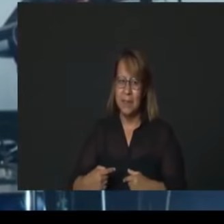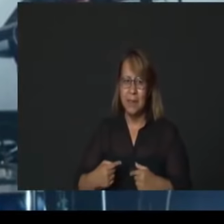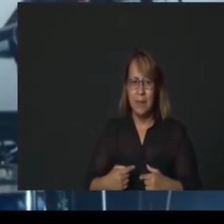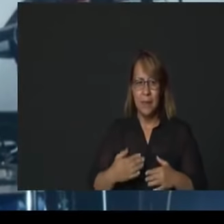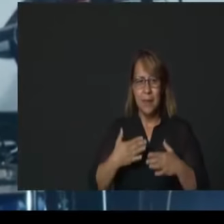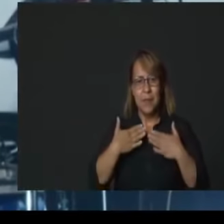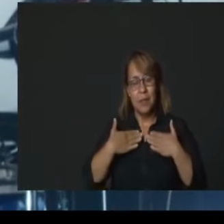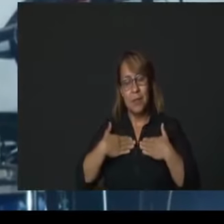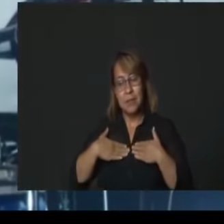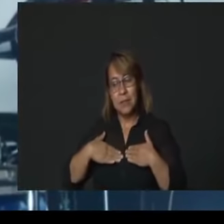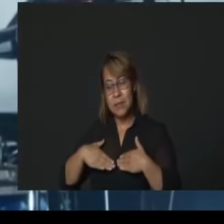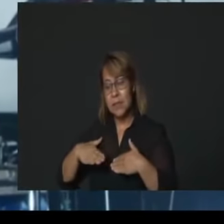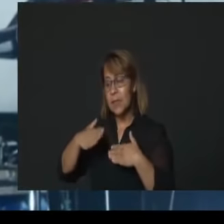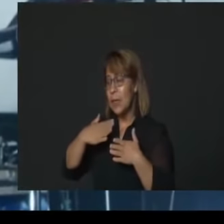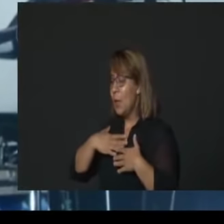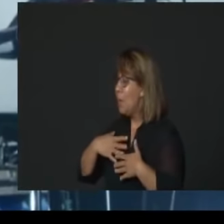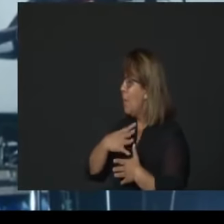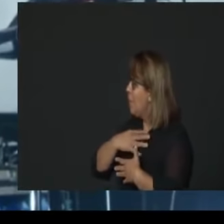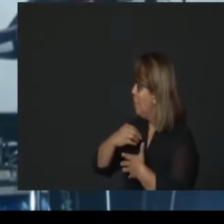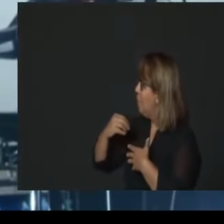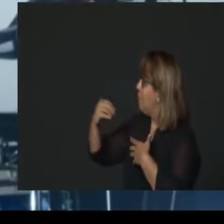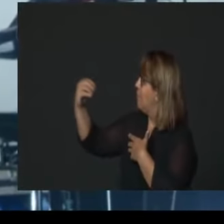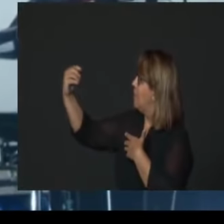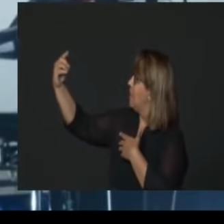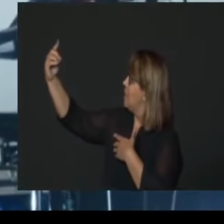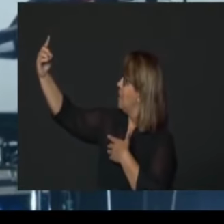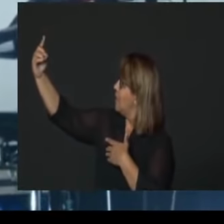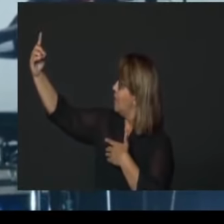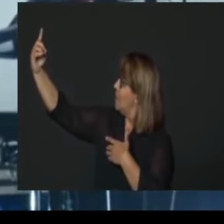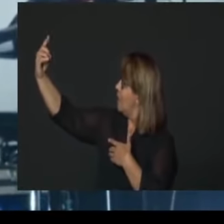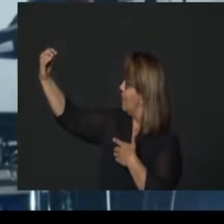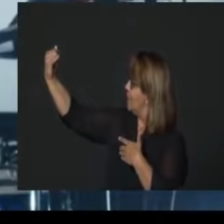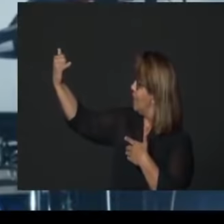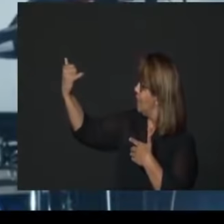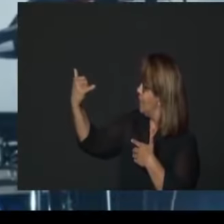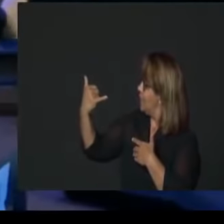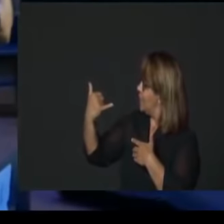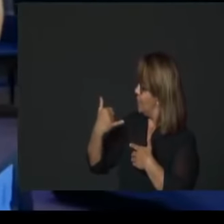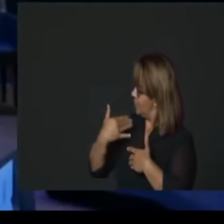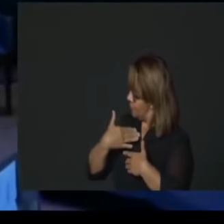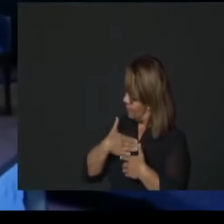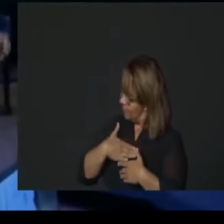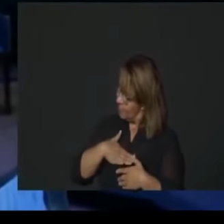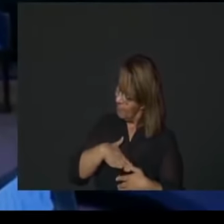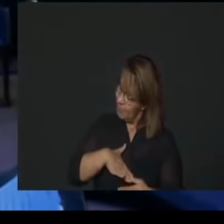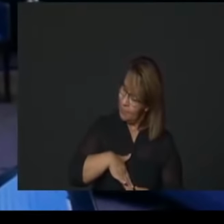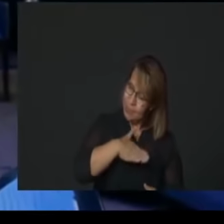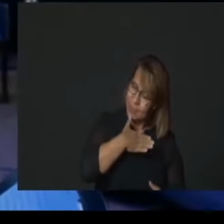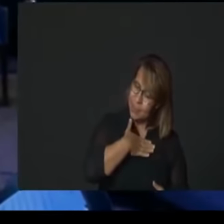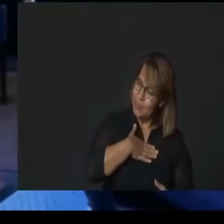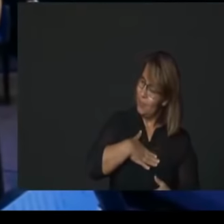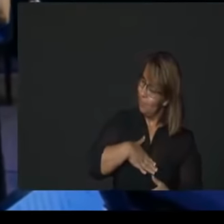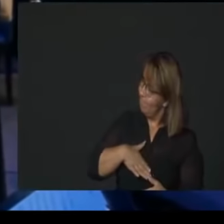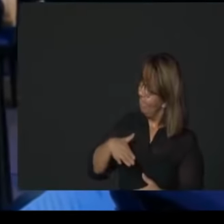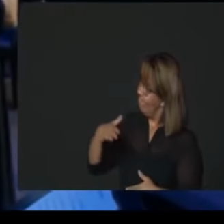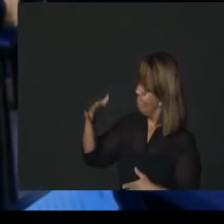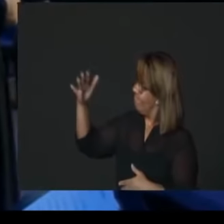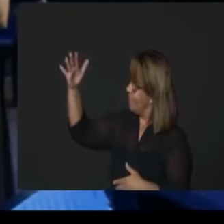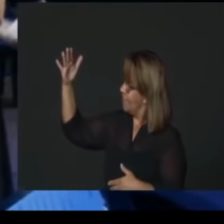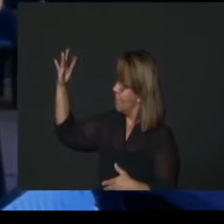soldado, transformo em experiências e legado. Confia em mim e me